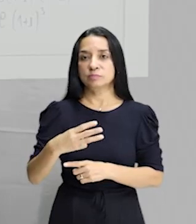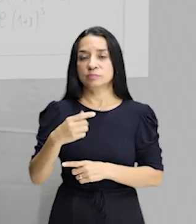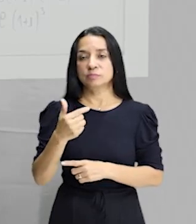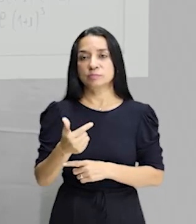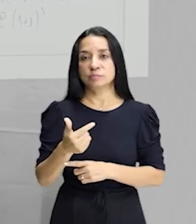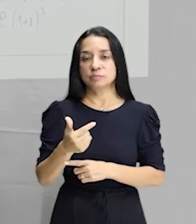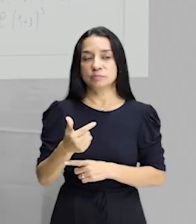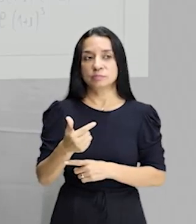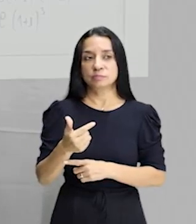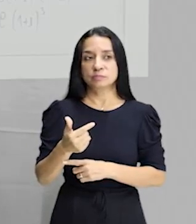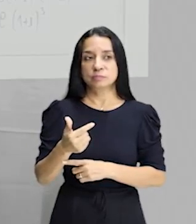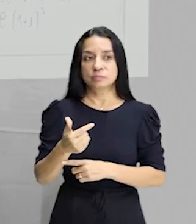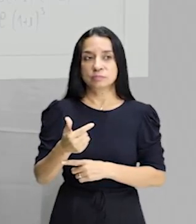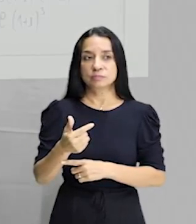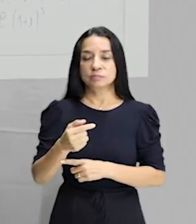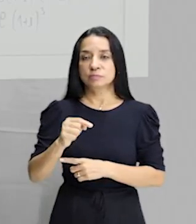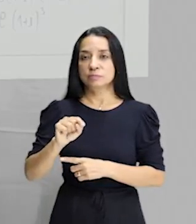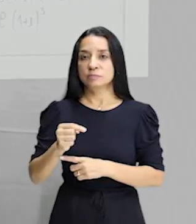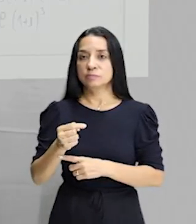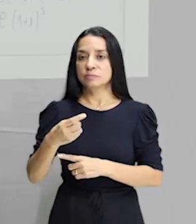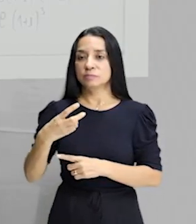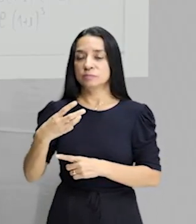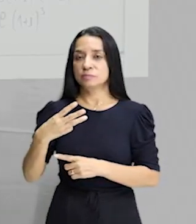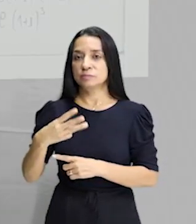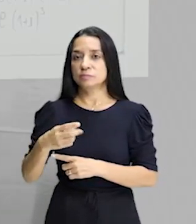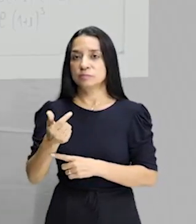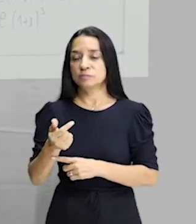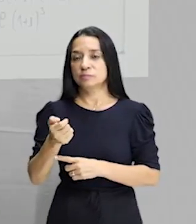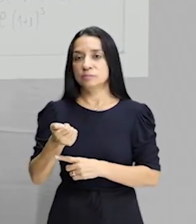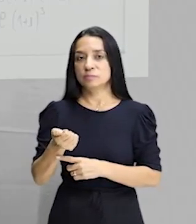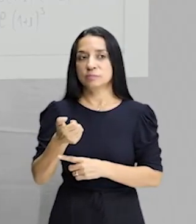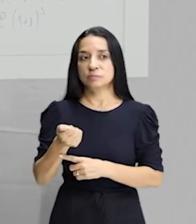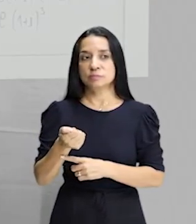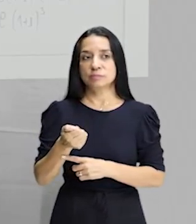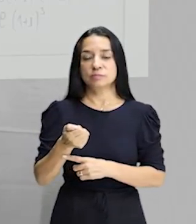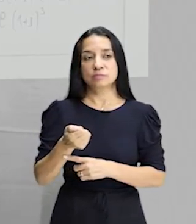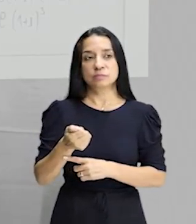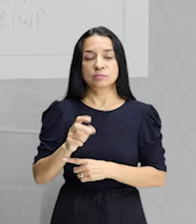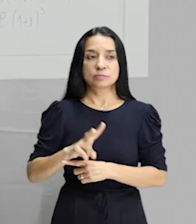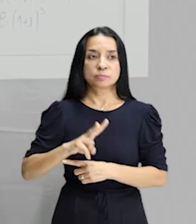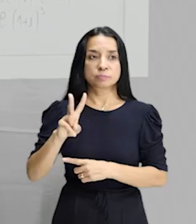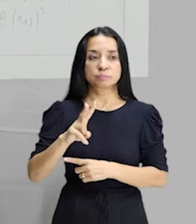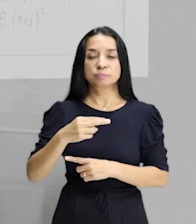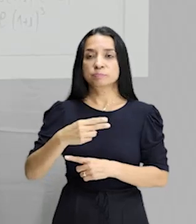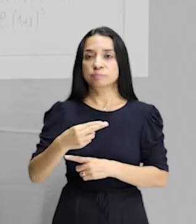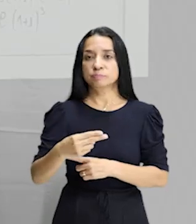832,32 centavos tá esse valor vai ficar 42